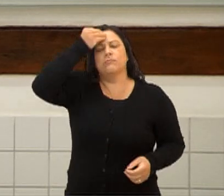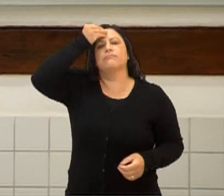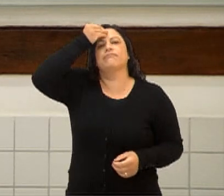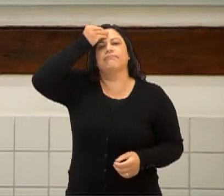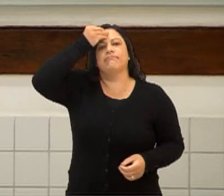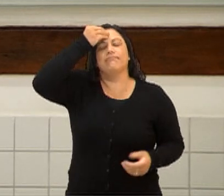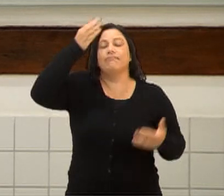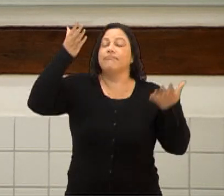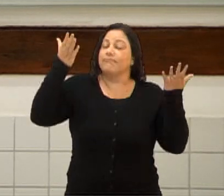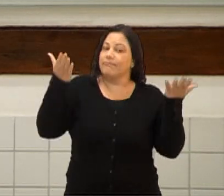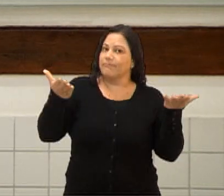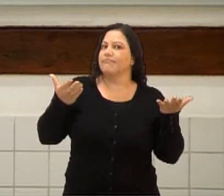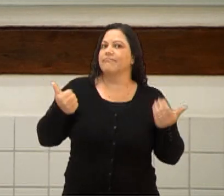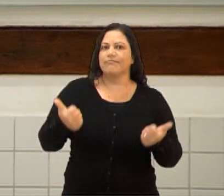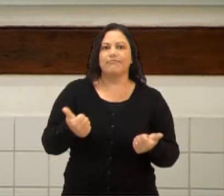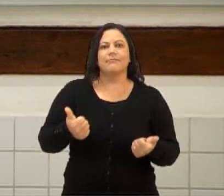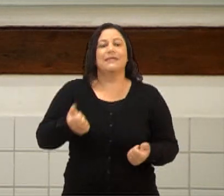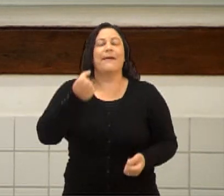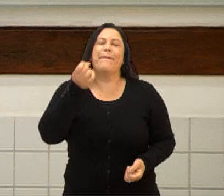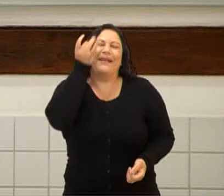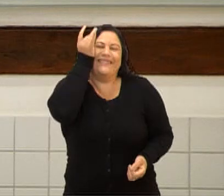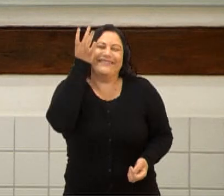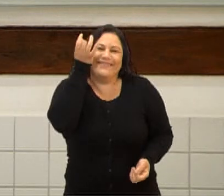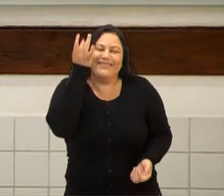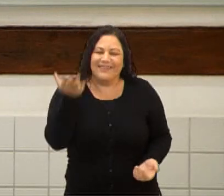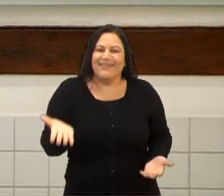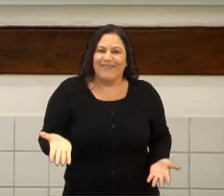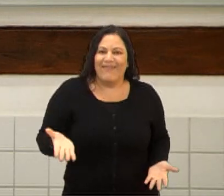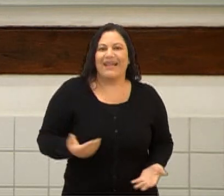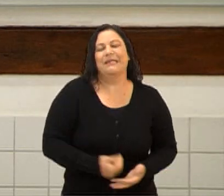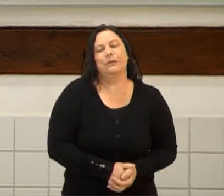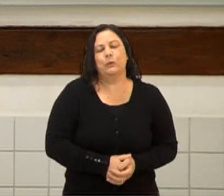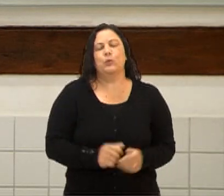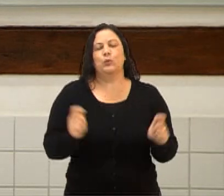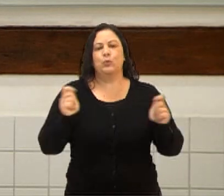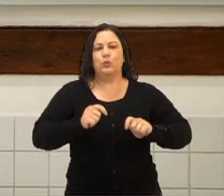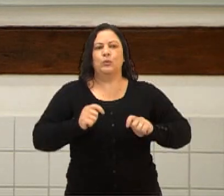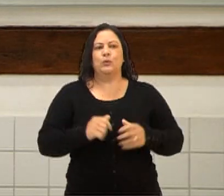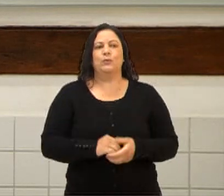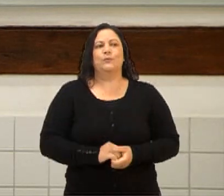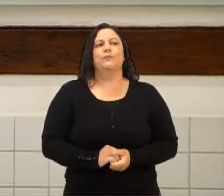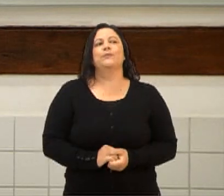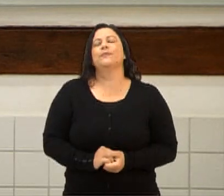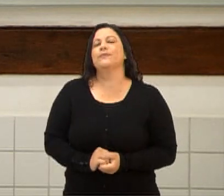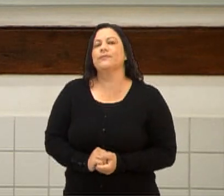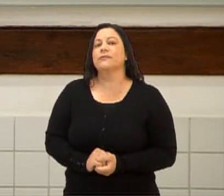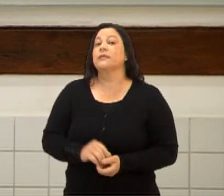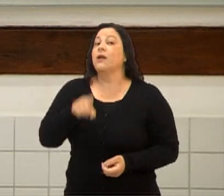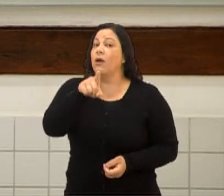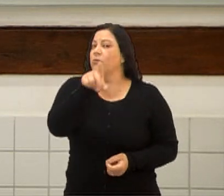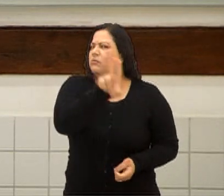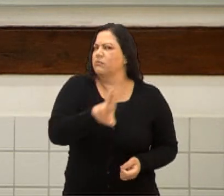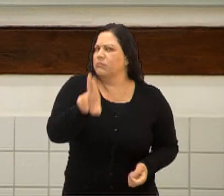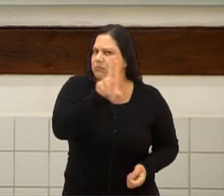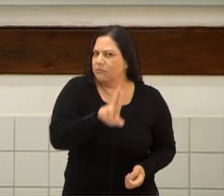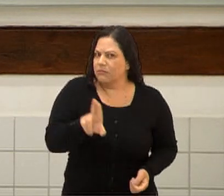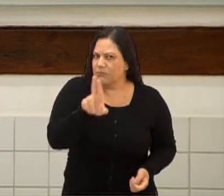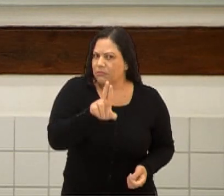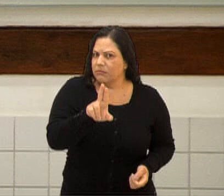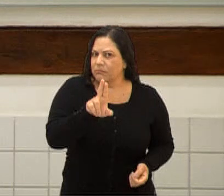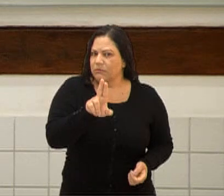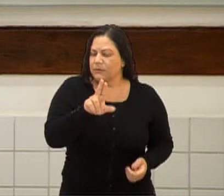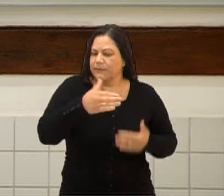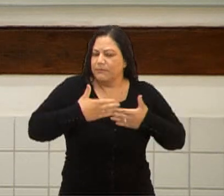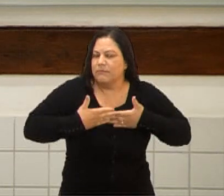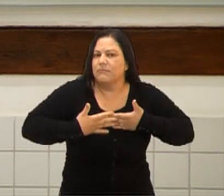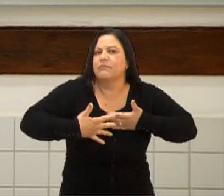lembrar tranquilamente das fórmulas que você usa para a construção dessas áreas. Você vai usar isso daqui